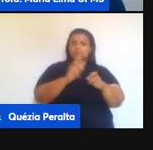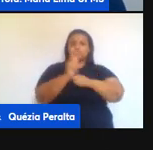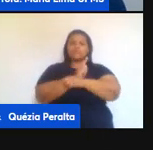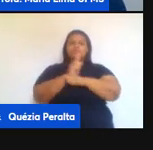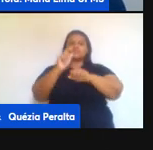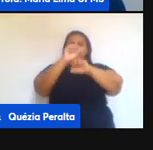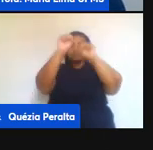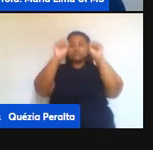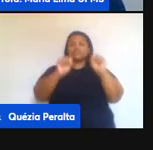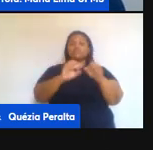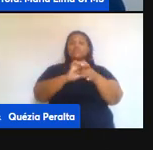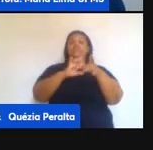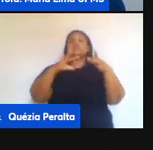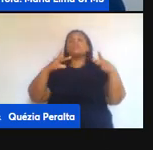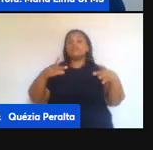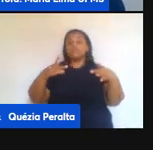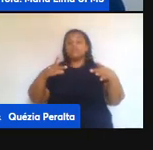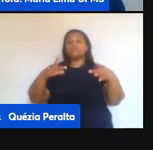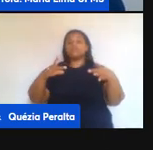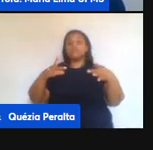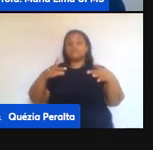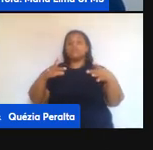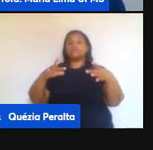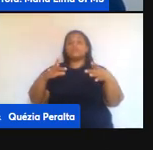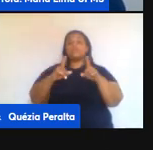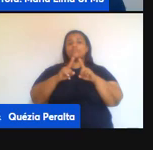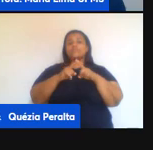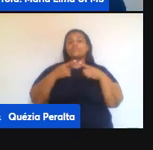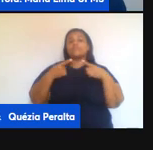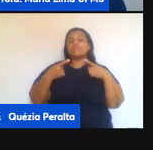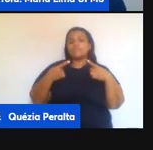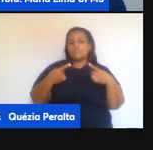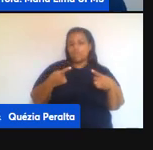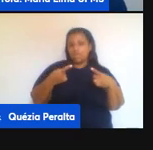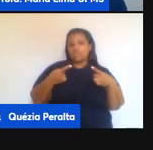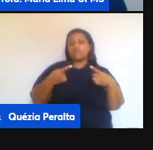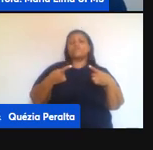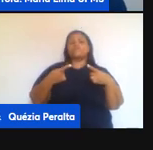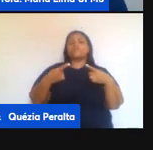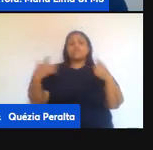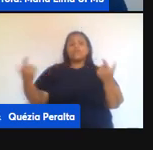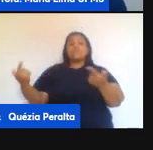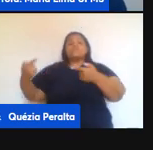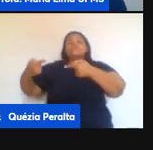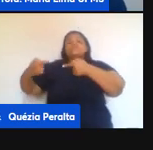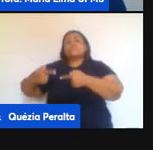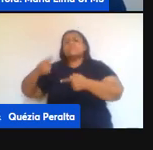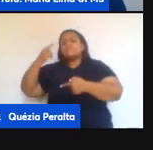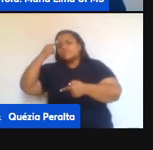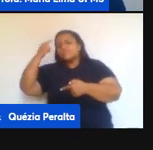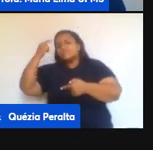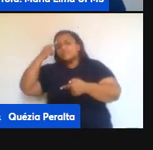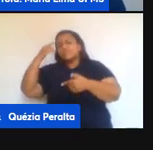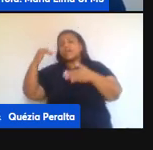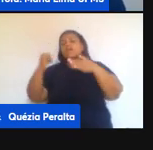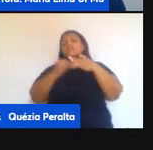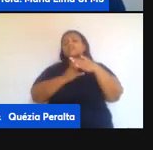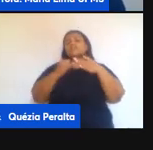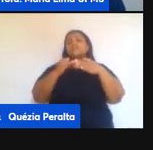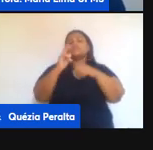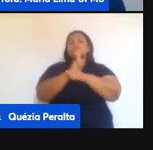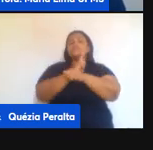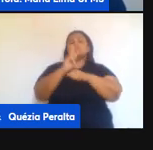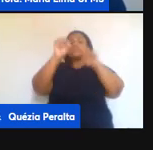tornar utópica, mas isso não torna o desafio de pensar a instituição de uma gestão